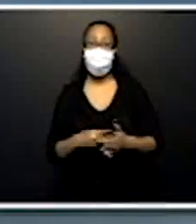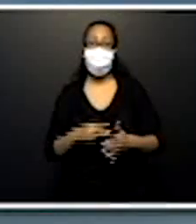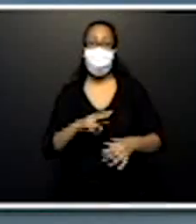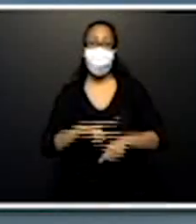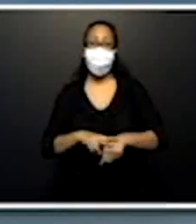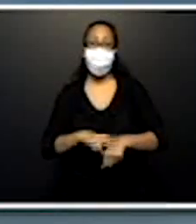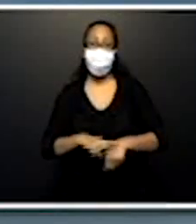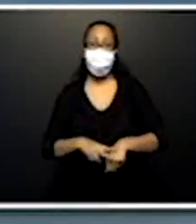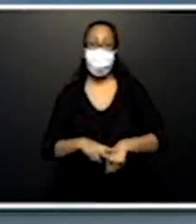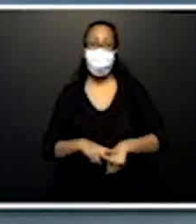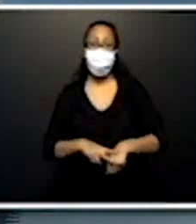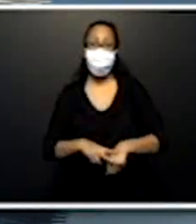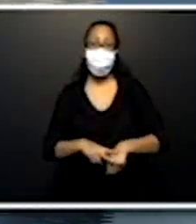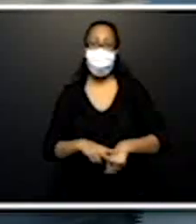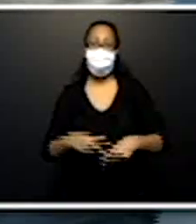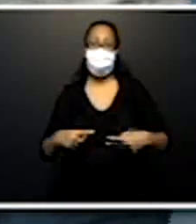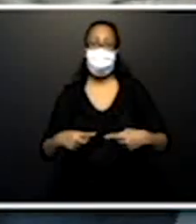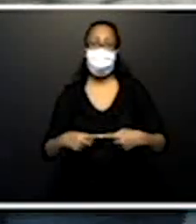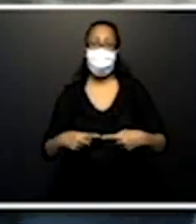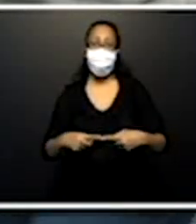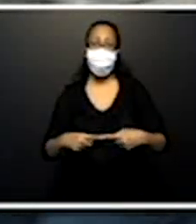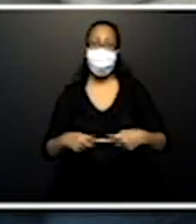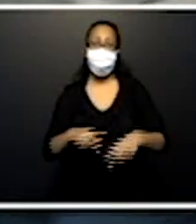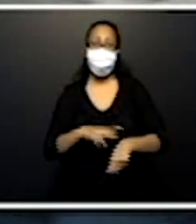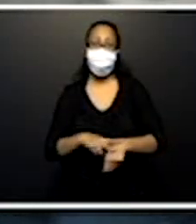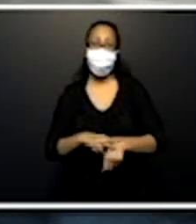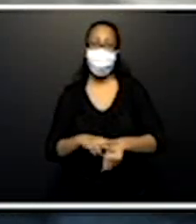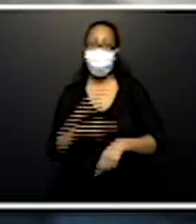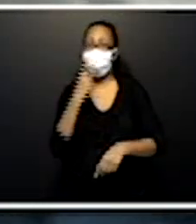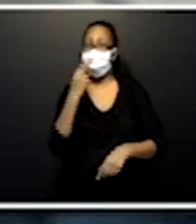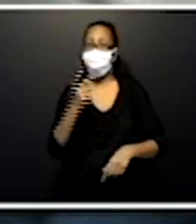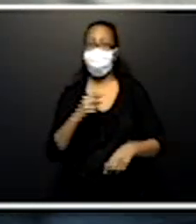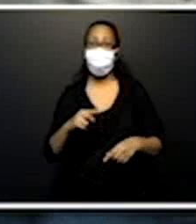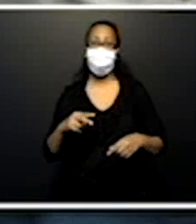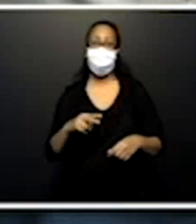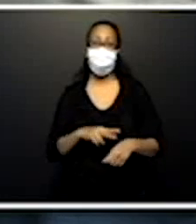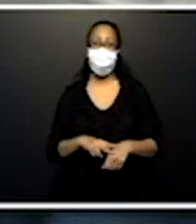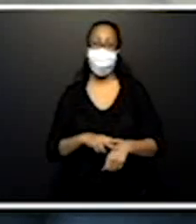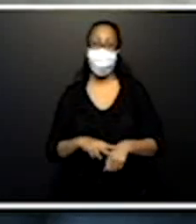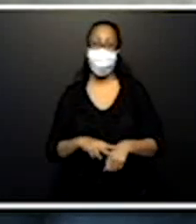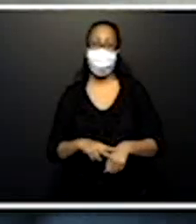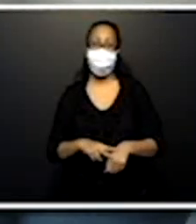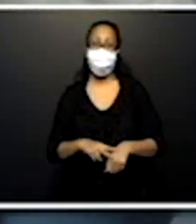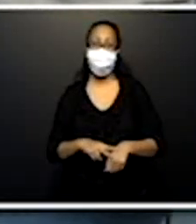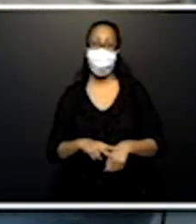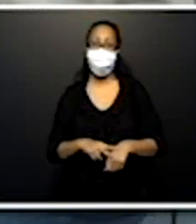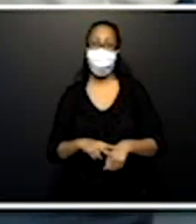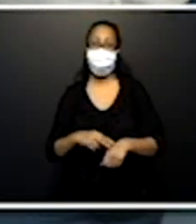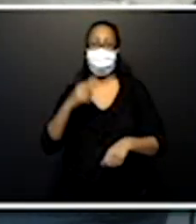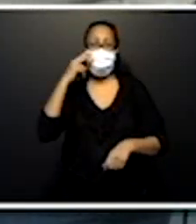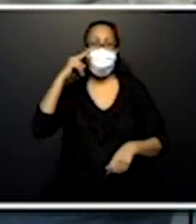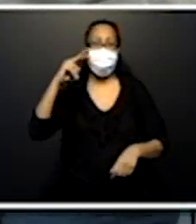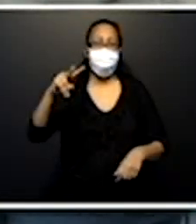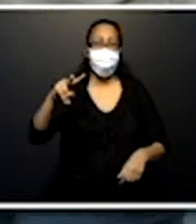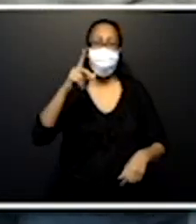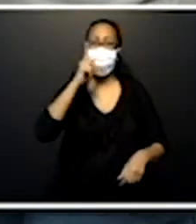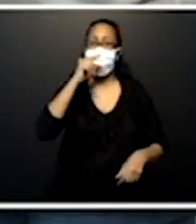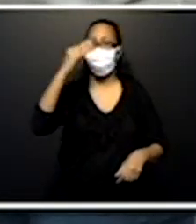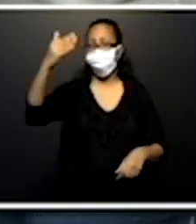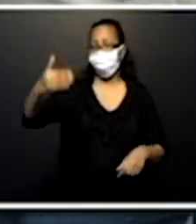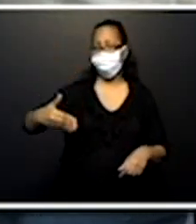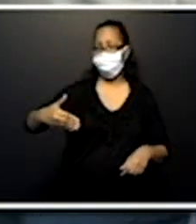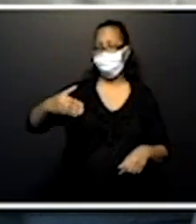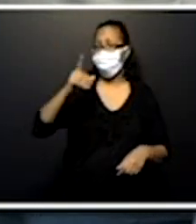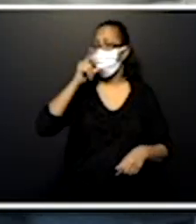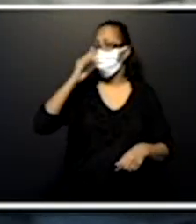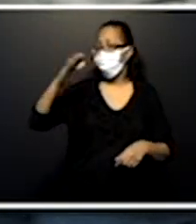aqui a combinação do verde, a cor verde. Então, lá, quando eu estou de frente do mar, eu vou ver mais, ao mesmo tempo eu tenho